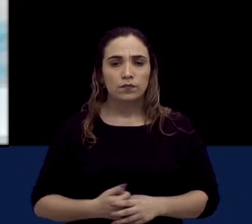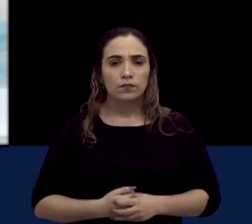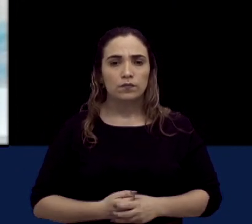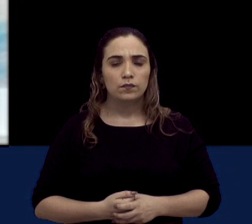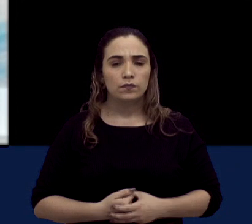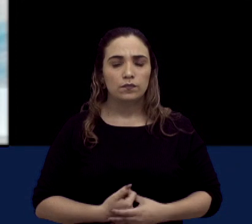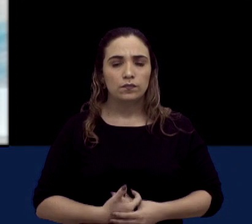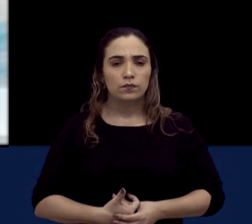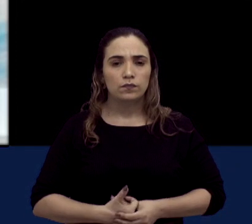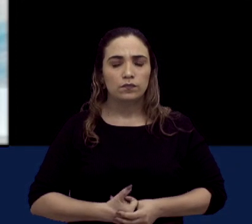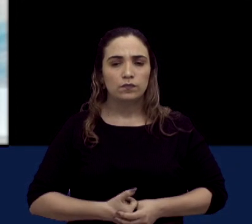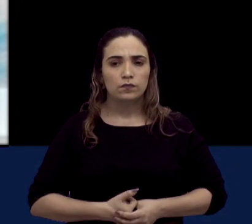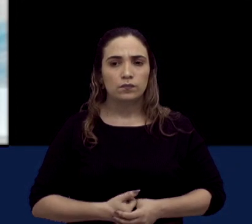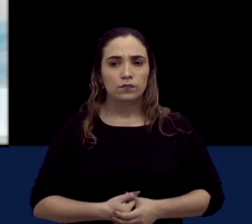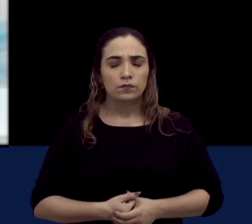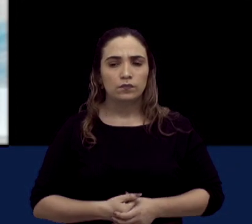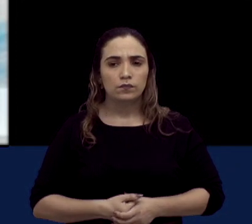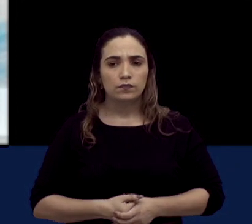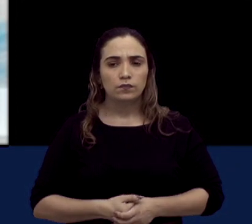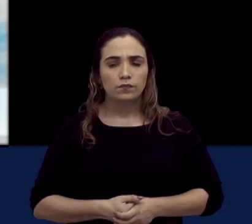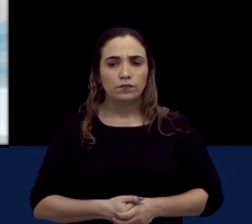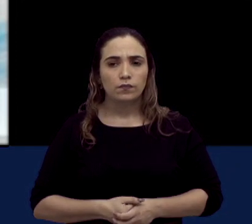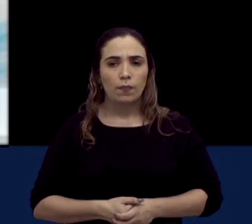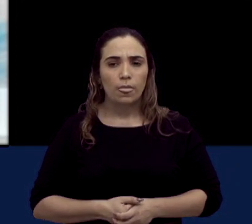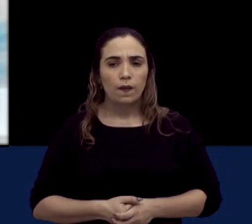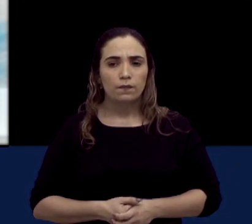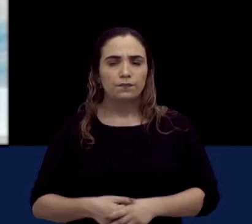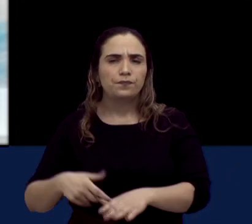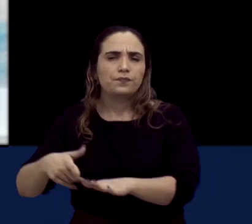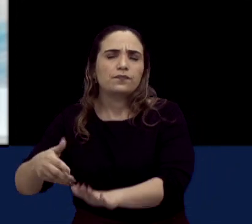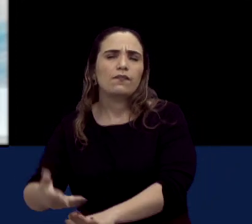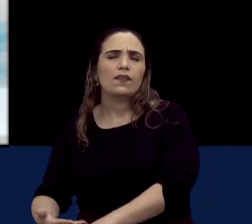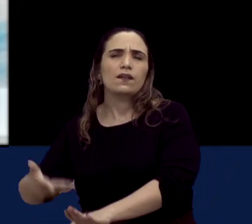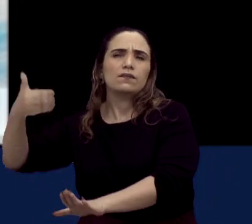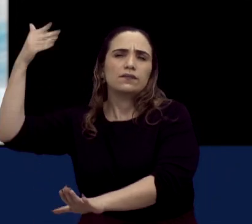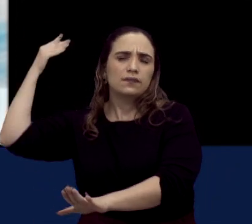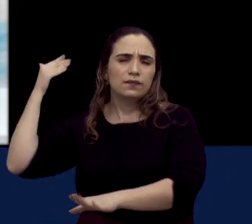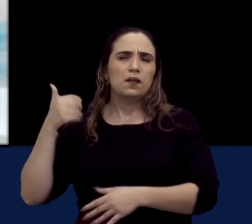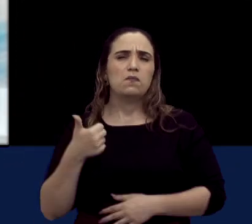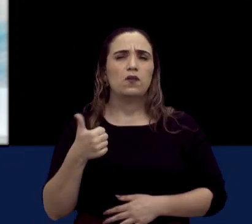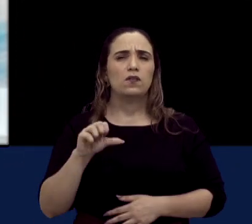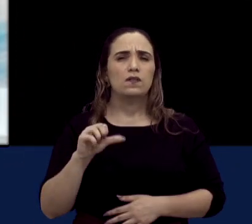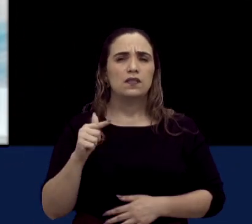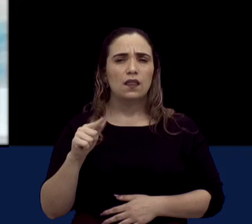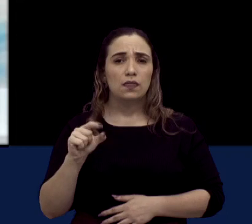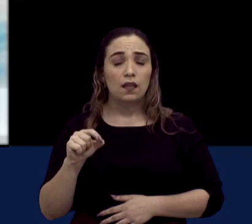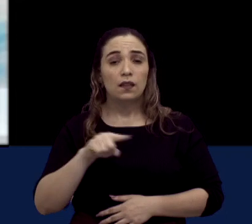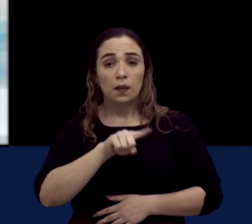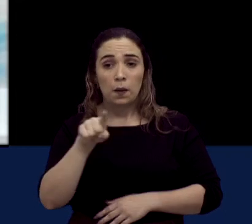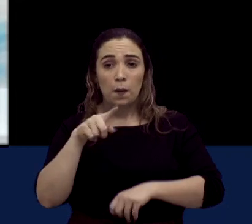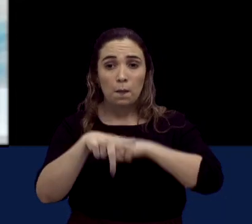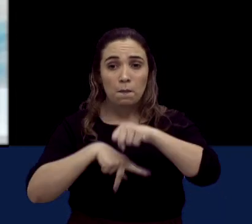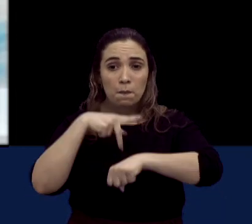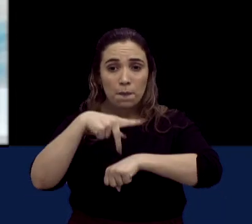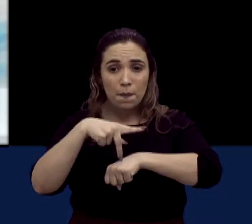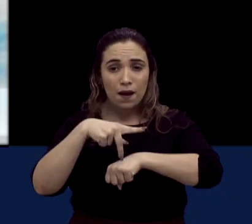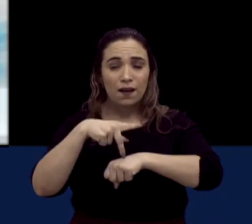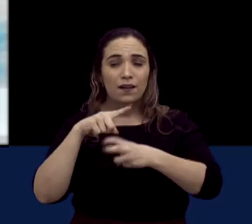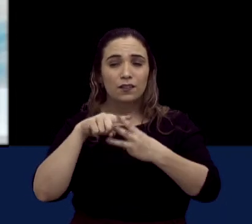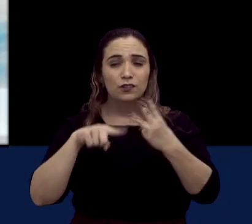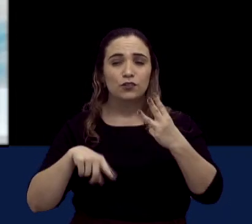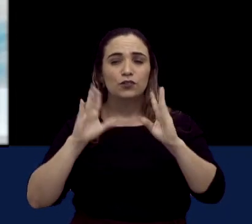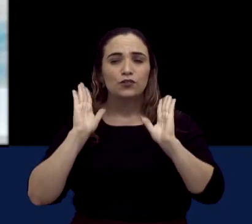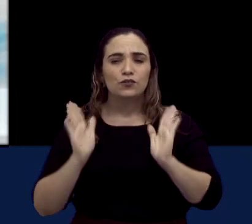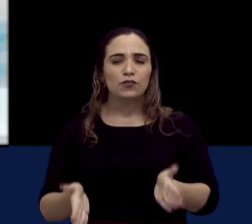de bastante tempo atrás, esses países mais desenvolvidos já tinham essa visão